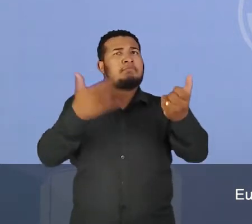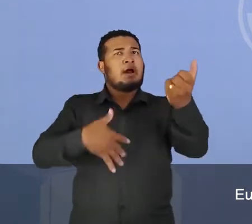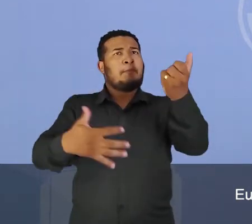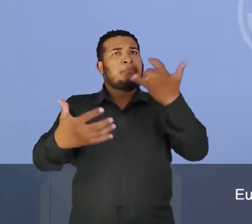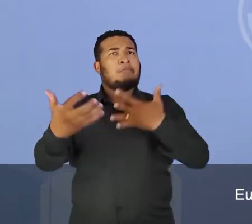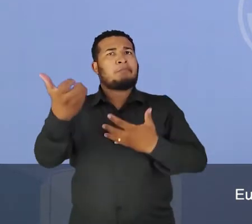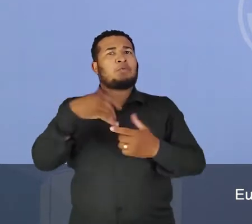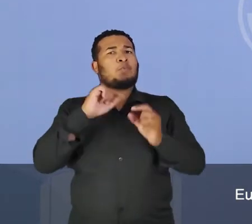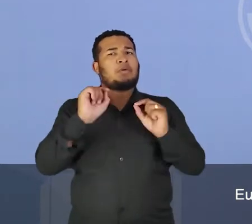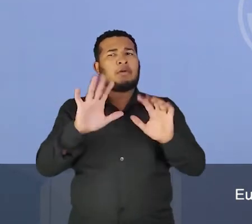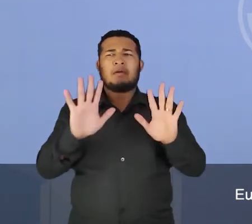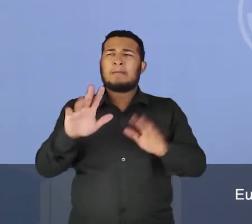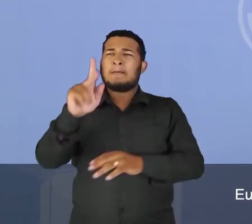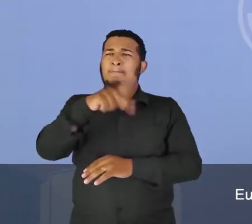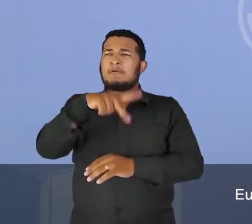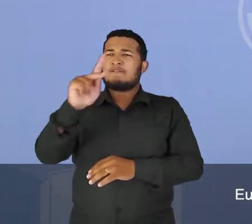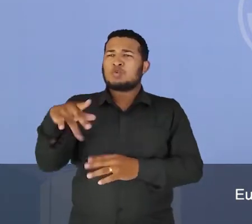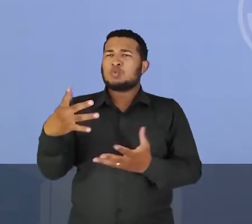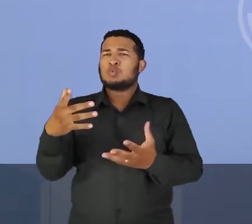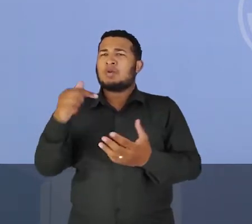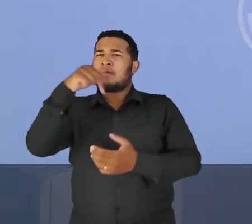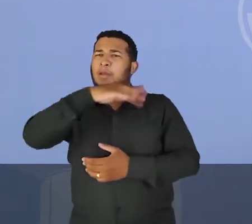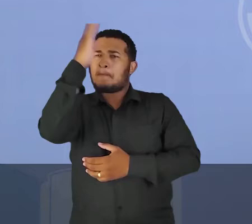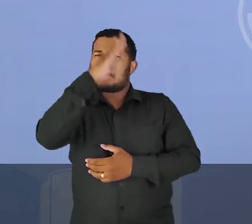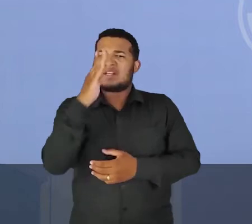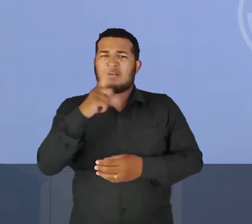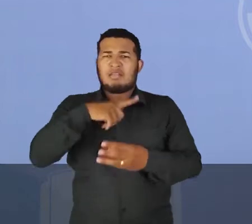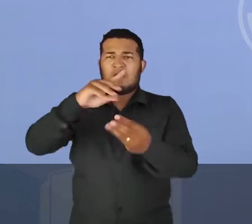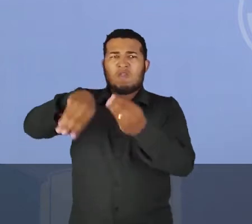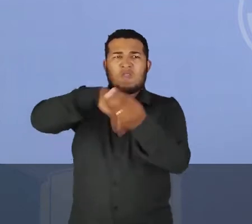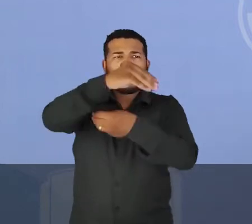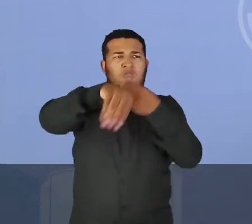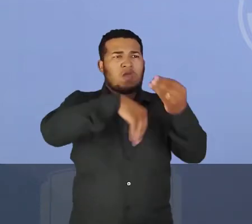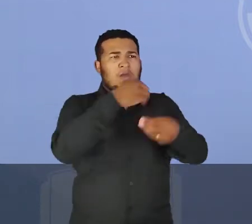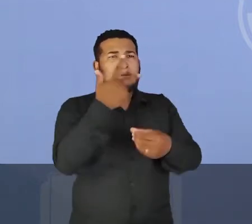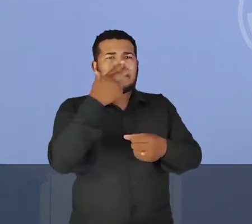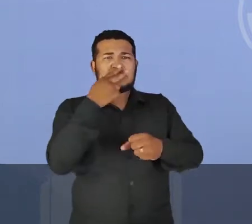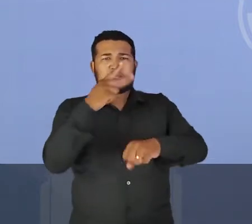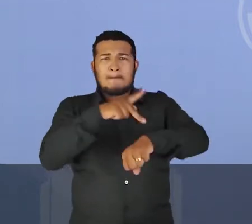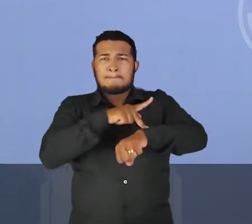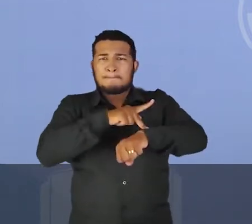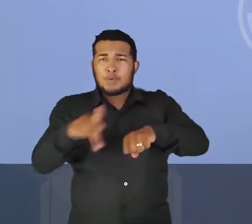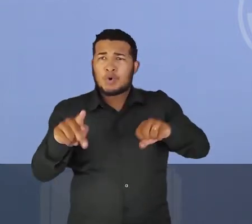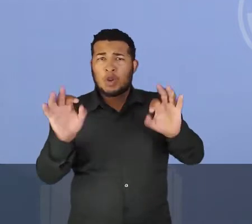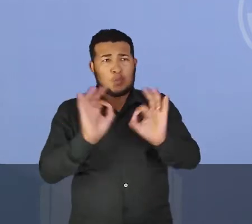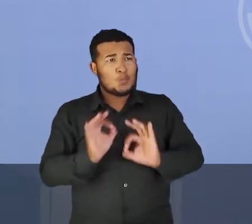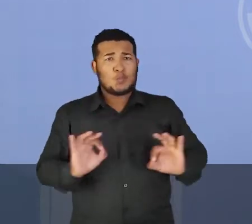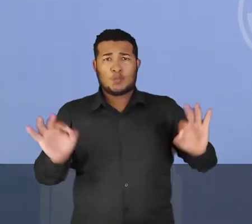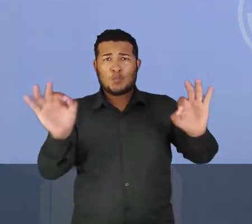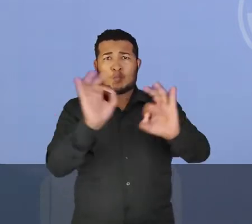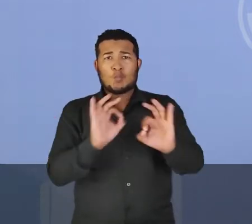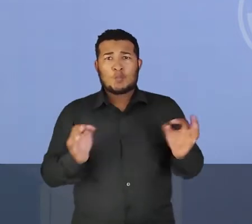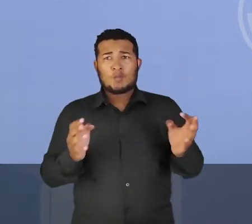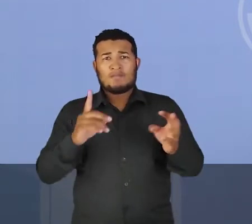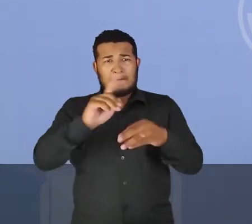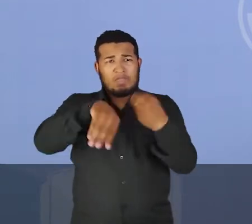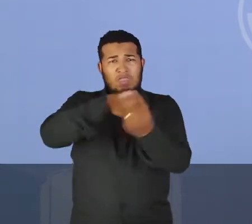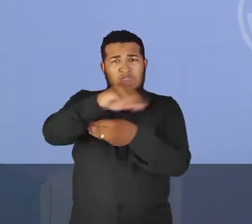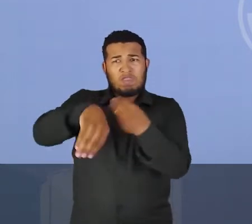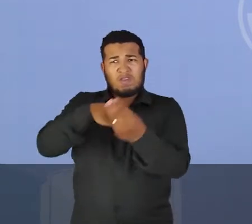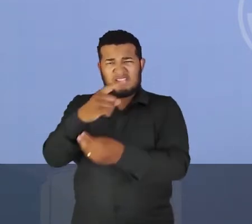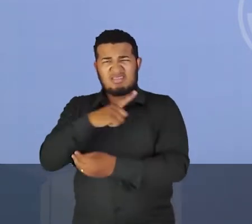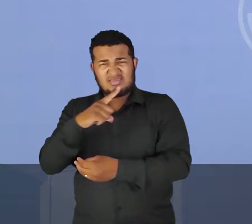professora, nosso país é tão mestiço, que raça pura que tem aqui no Brasil, né? Será que tem